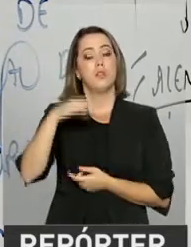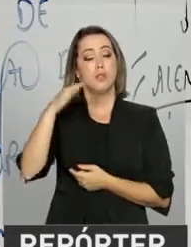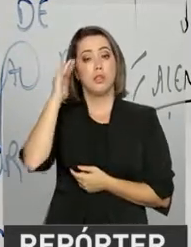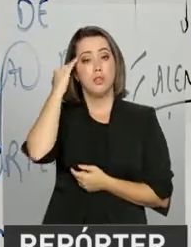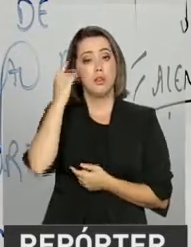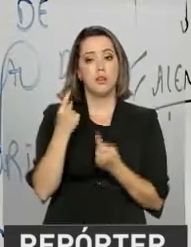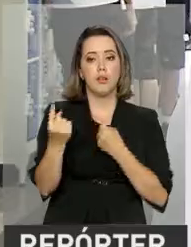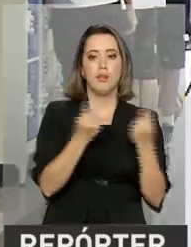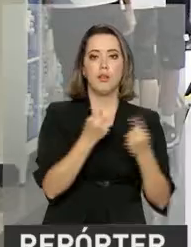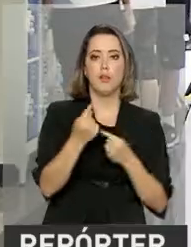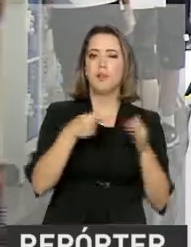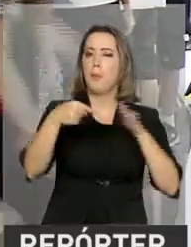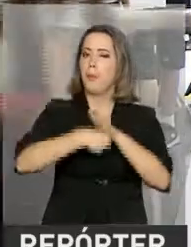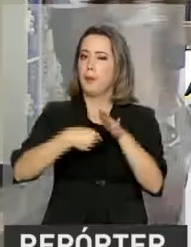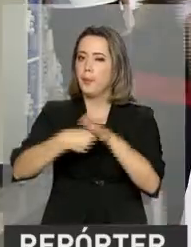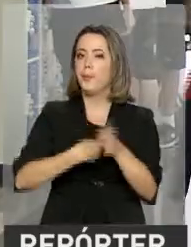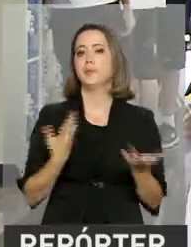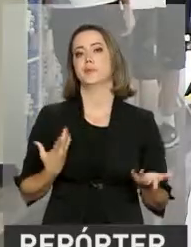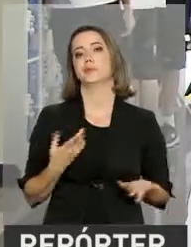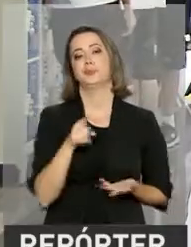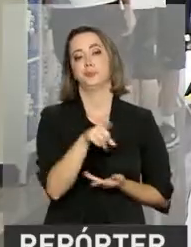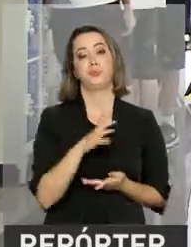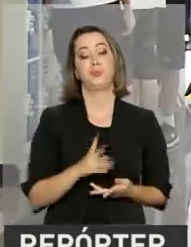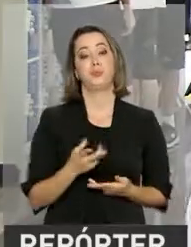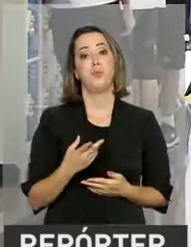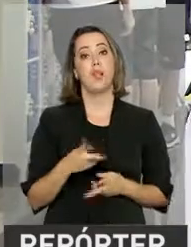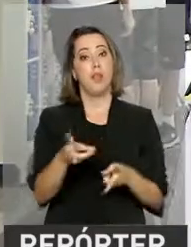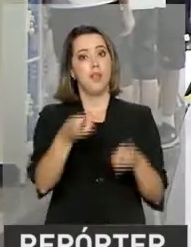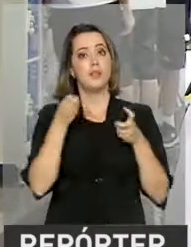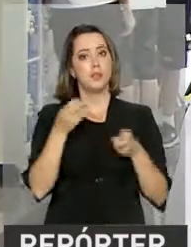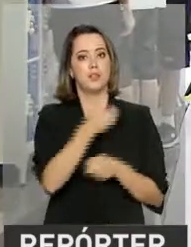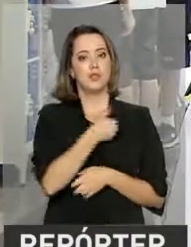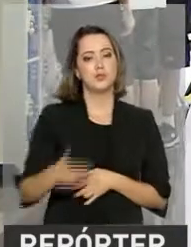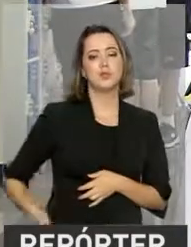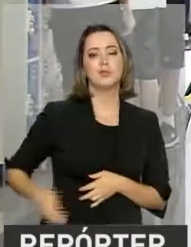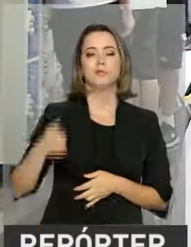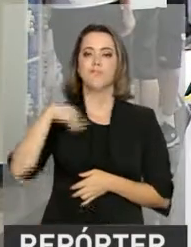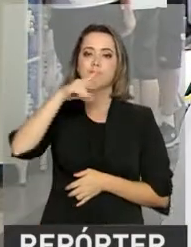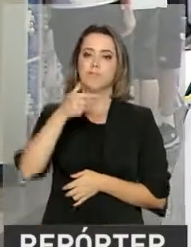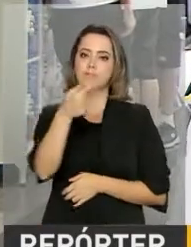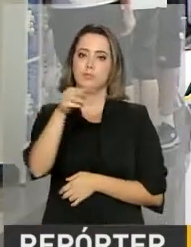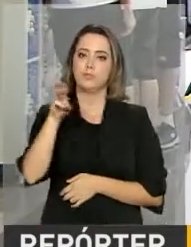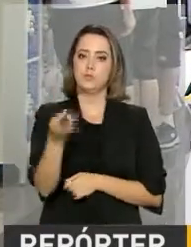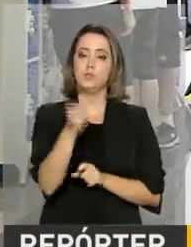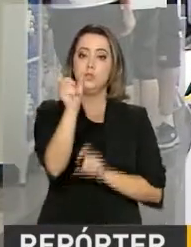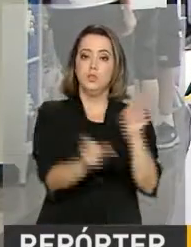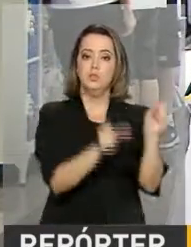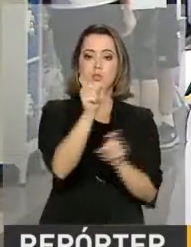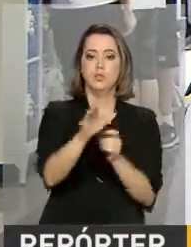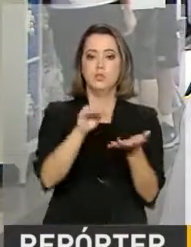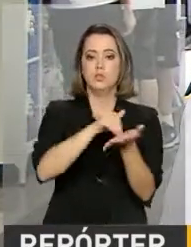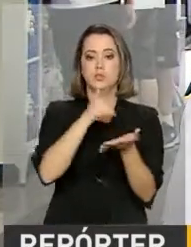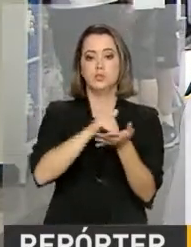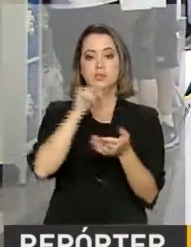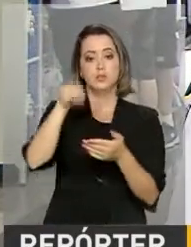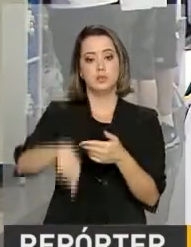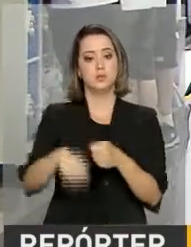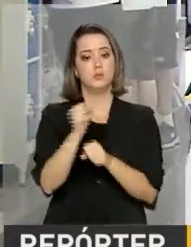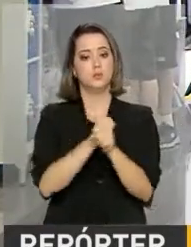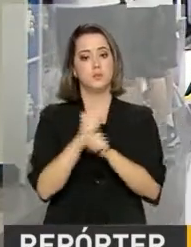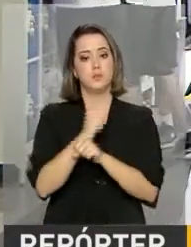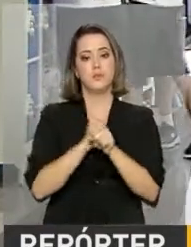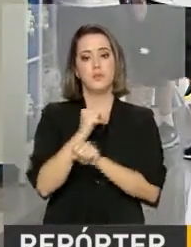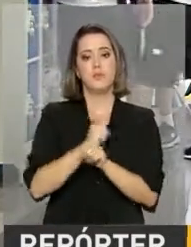que cada questão oferece a expectativa do governo é que mais de 7 milhões de estudantes que façam a inscrição no enem deste ano o